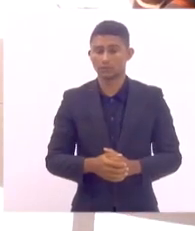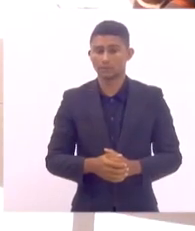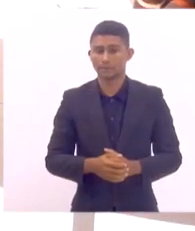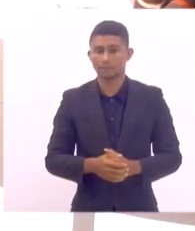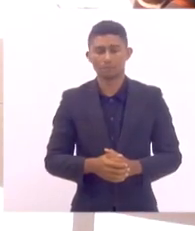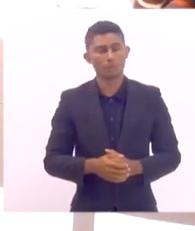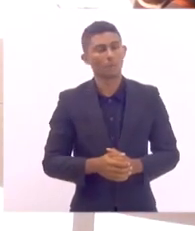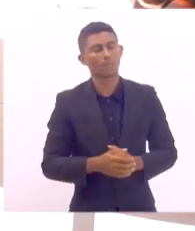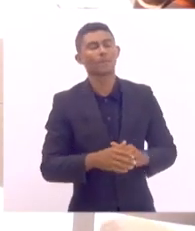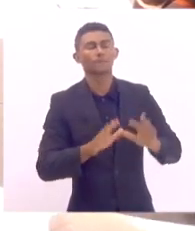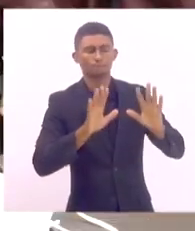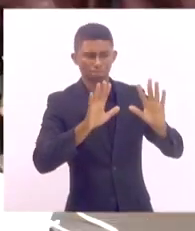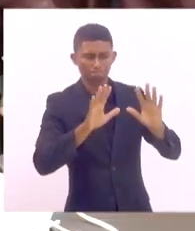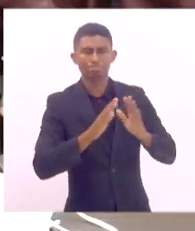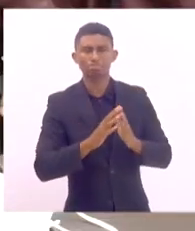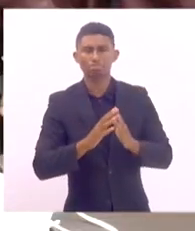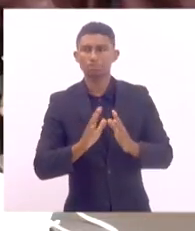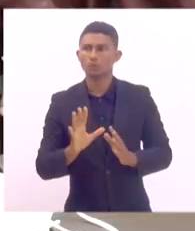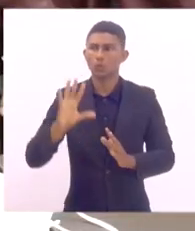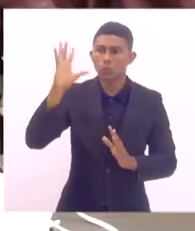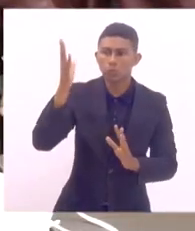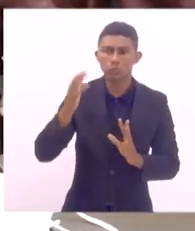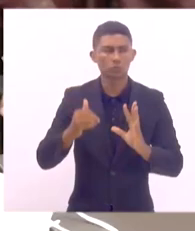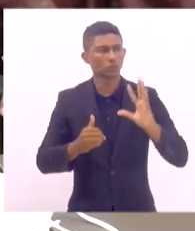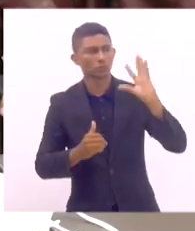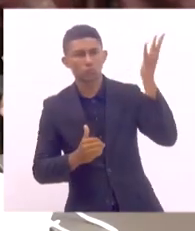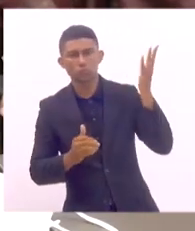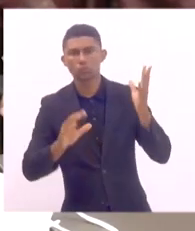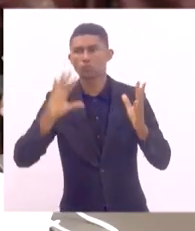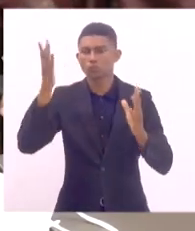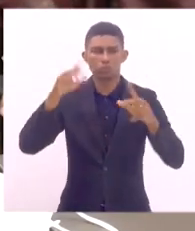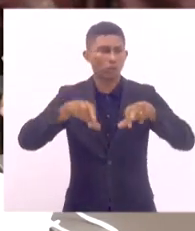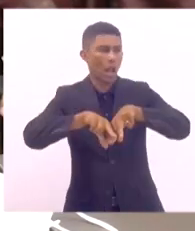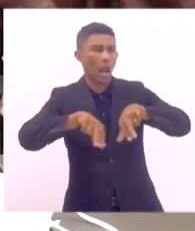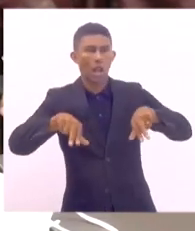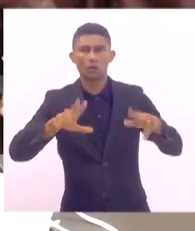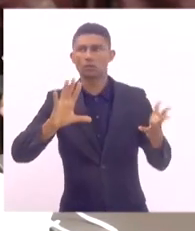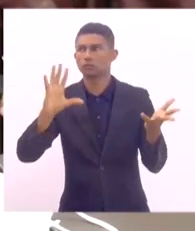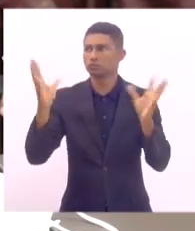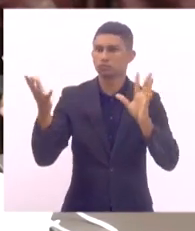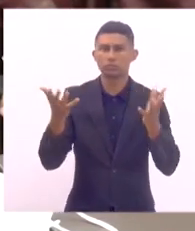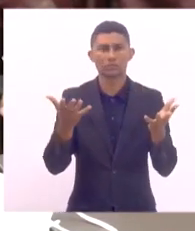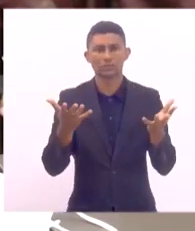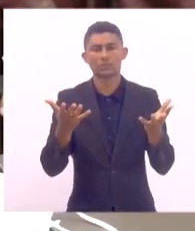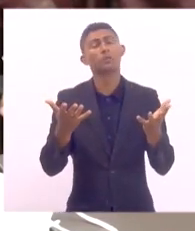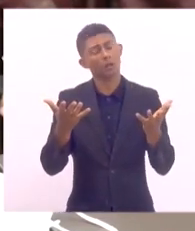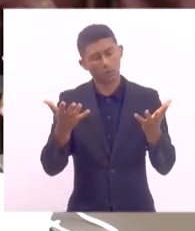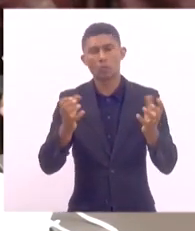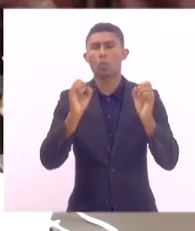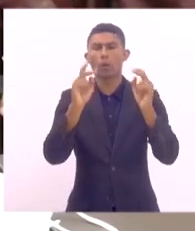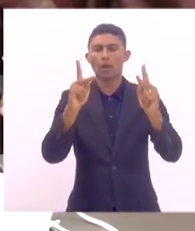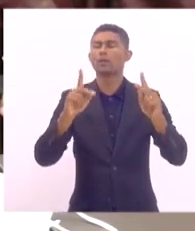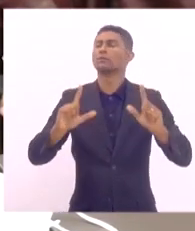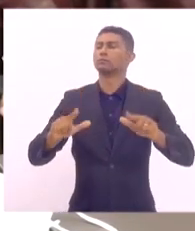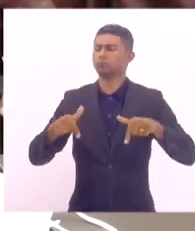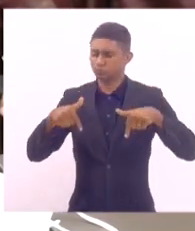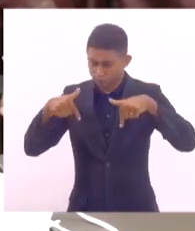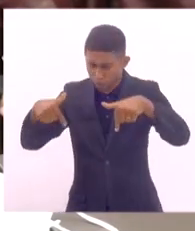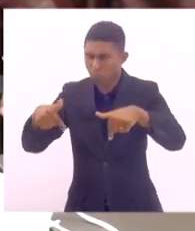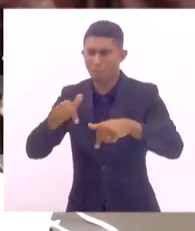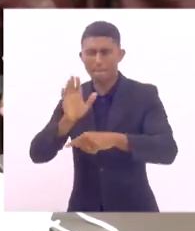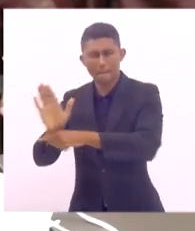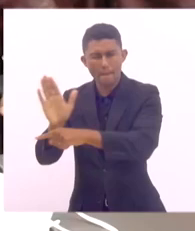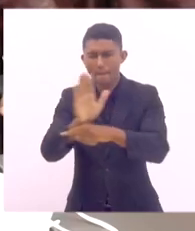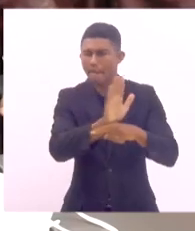Todas as tragédias são enfrentadas e depois se verifica